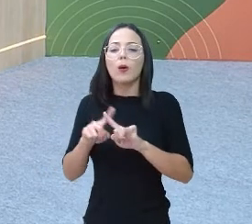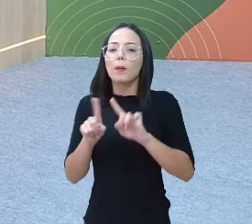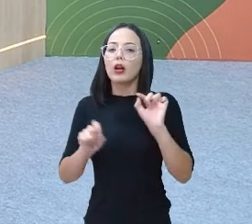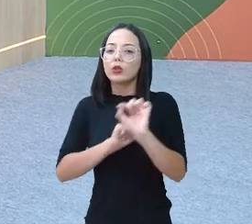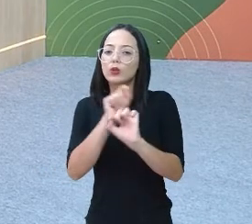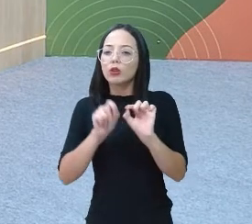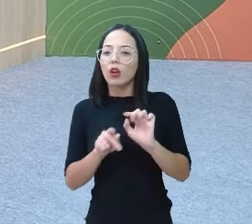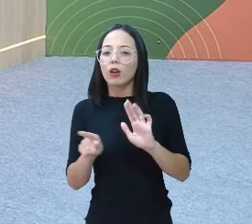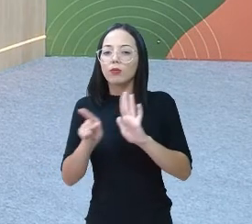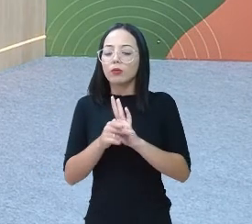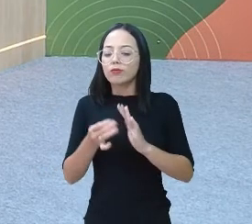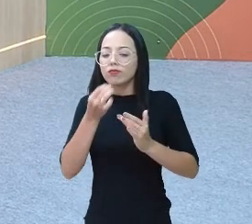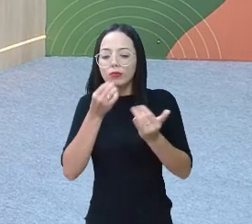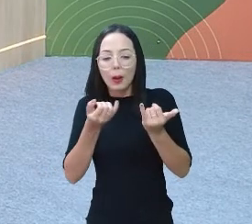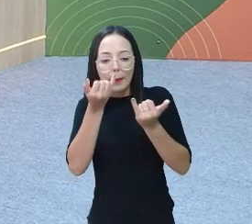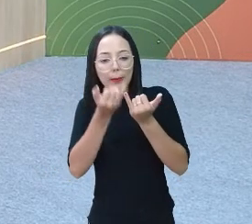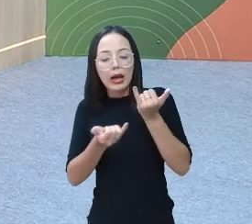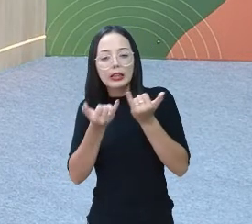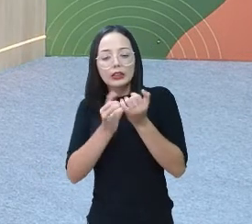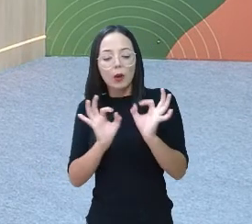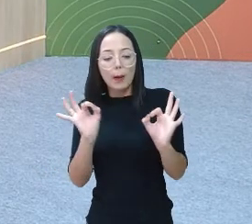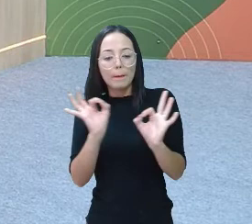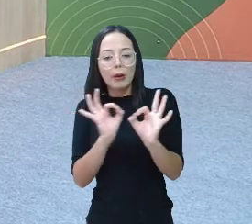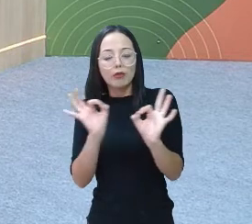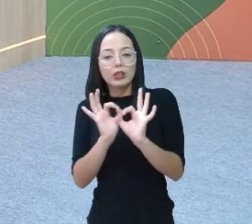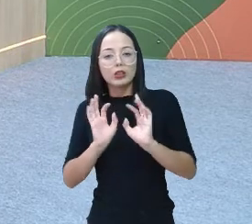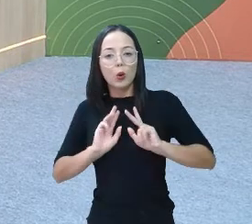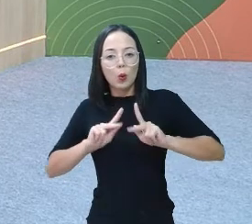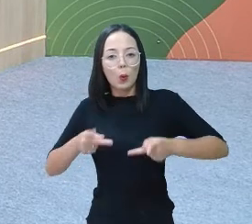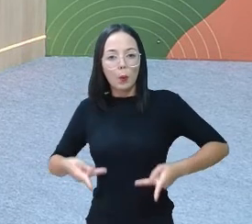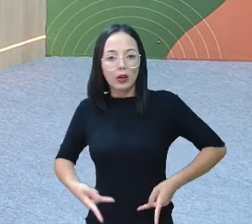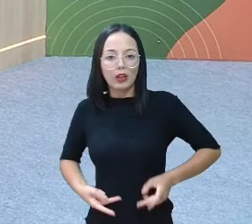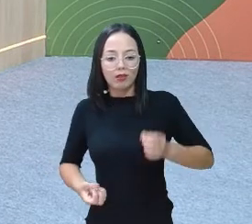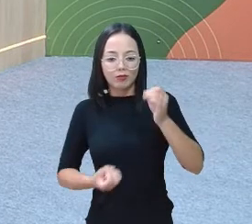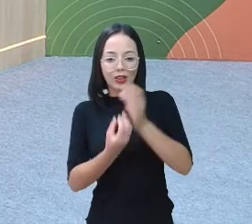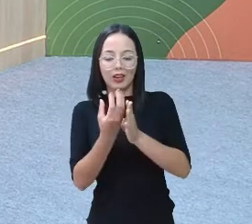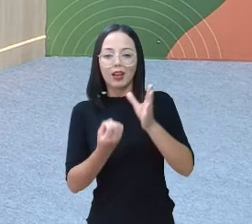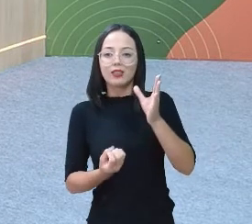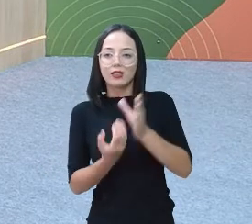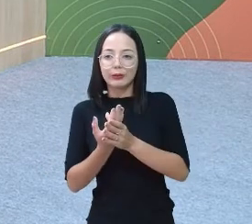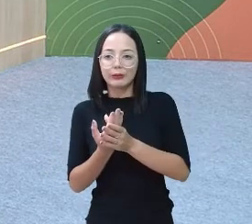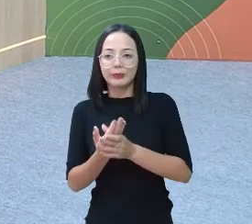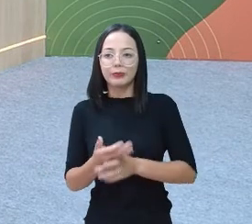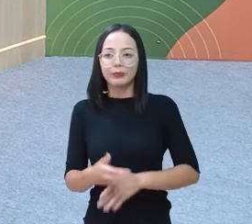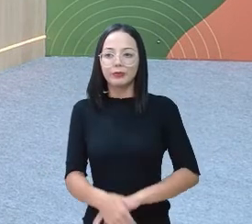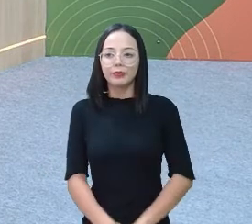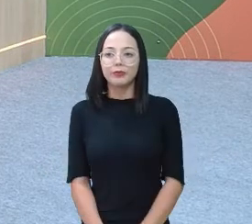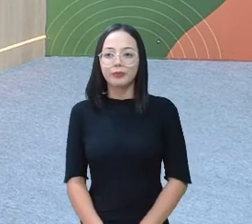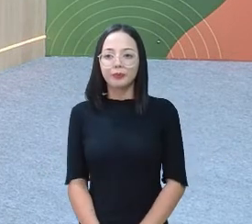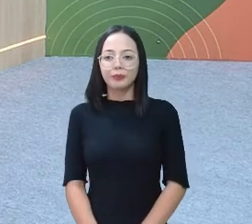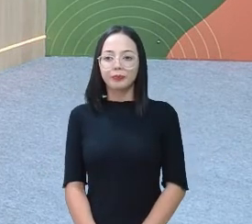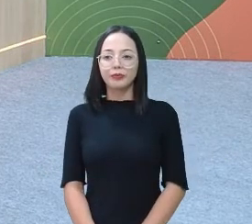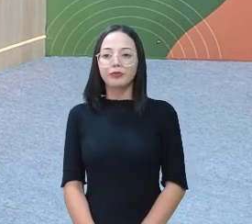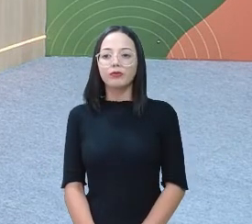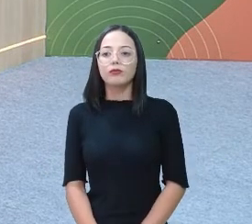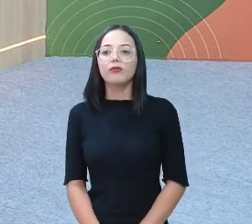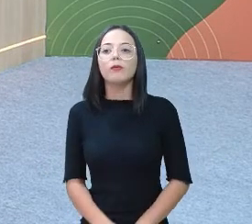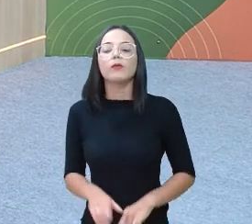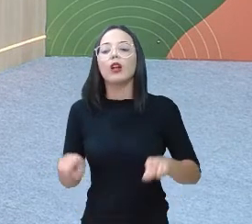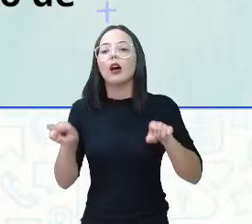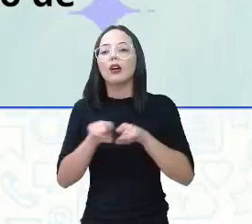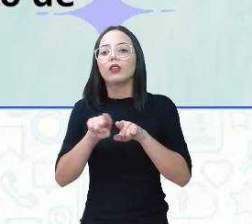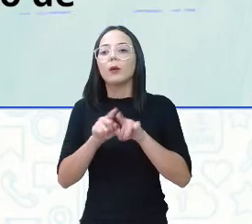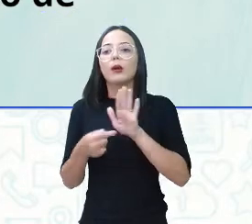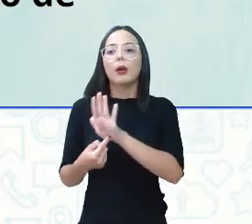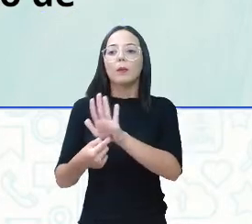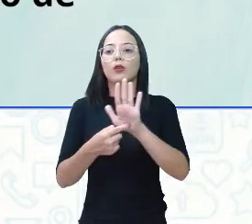também aproximá-lo aí da perfeição humana de fabricação, né? Eu também posso mostrar que a nossa